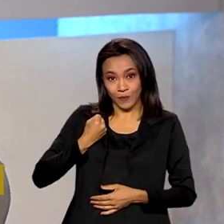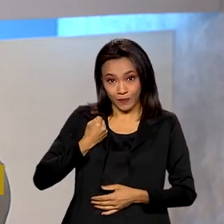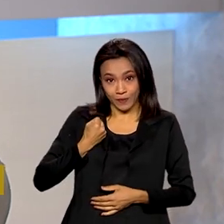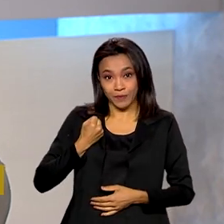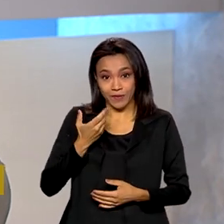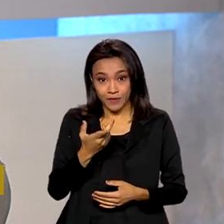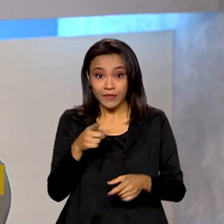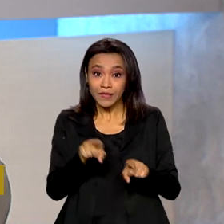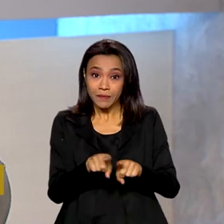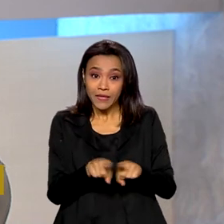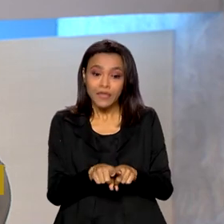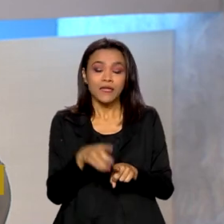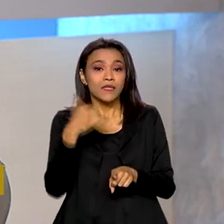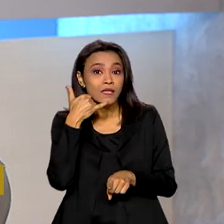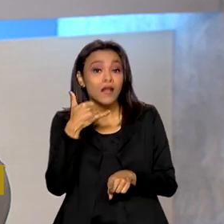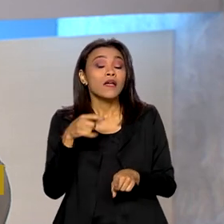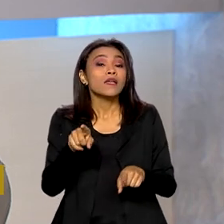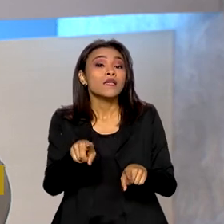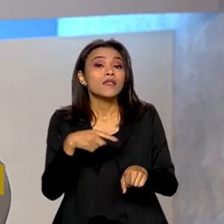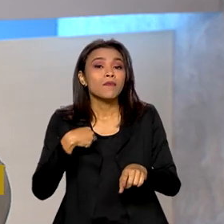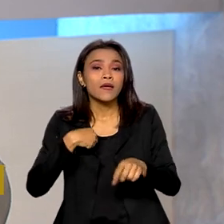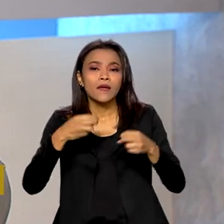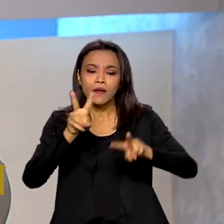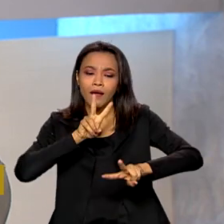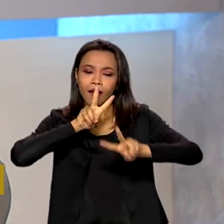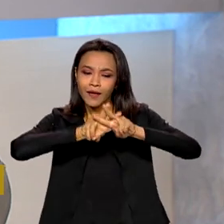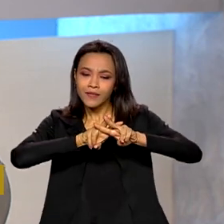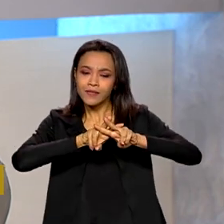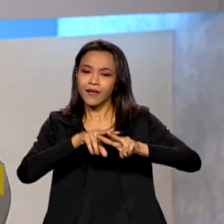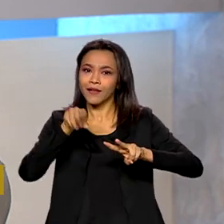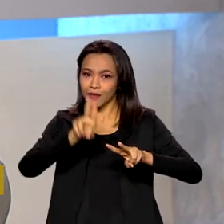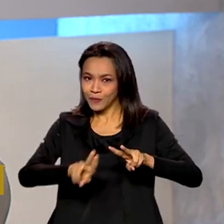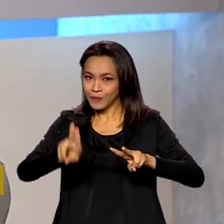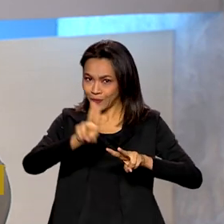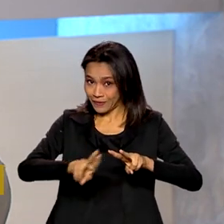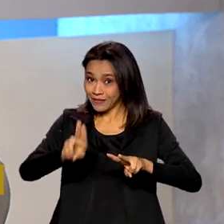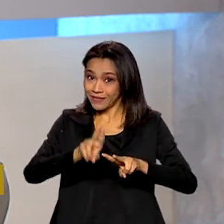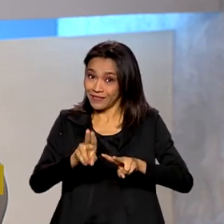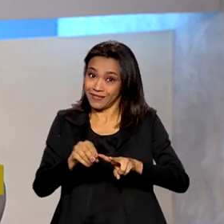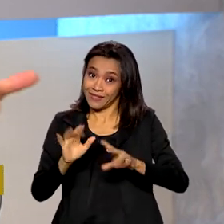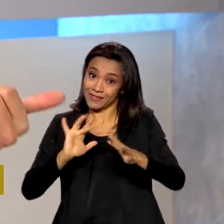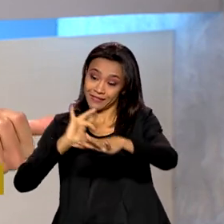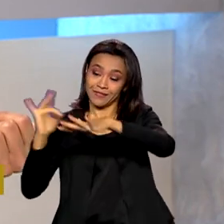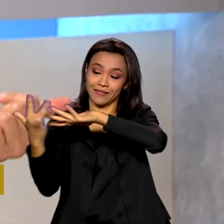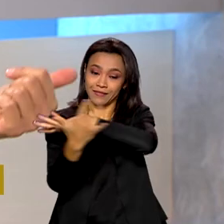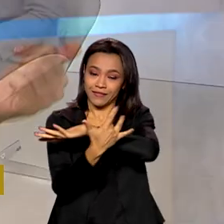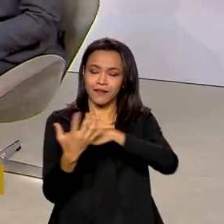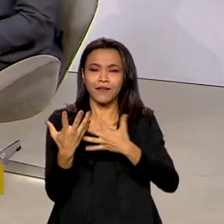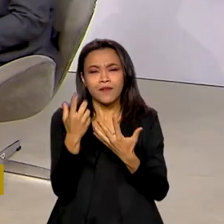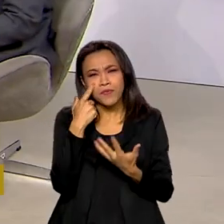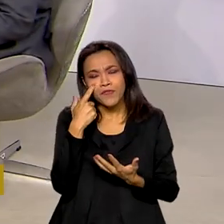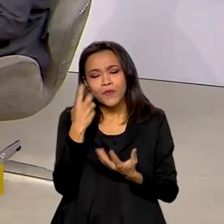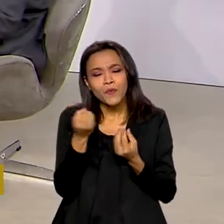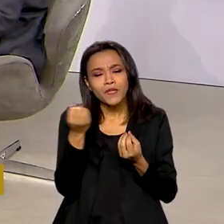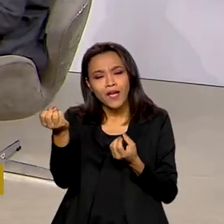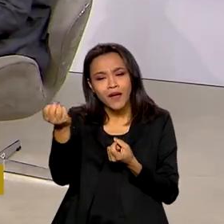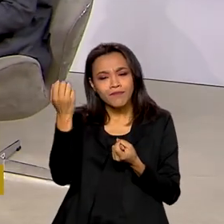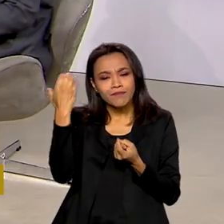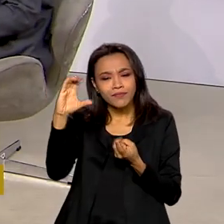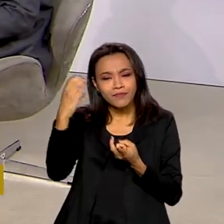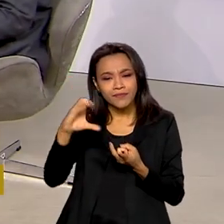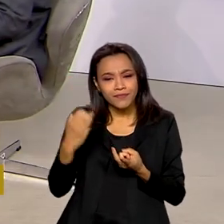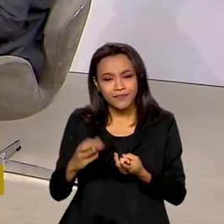61999-52-8600 e também usando a nossa hashtag TV Brasil no 7 nas nossas redes sociais. Então vamos ver o que a gente já recebeu por aqui. A